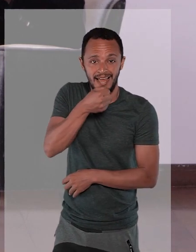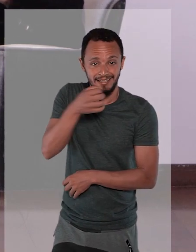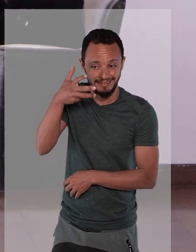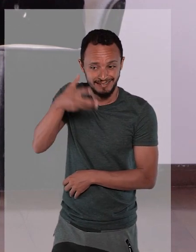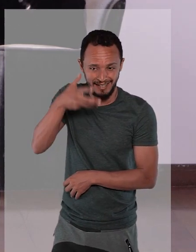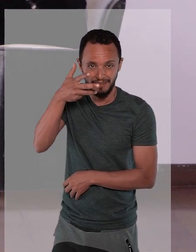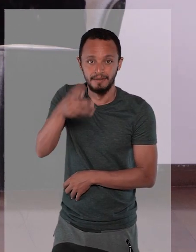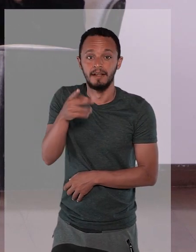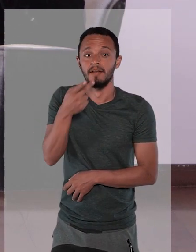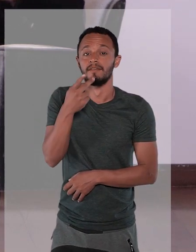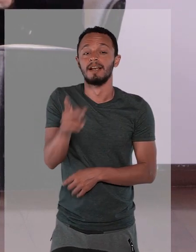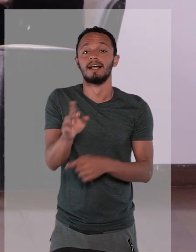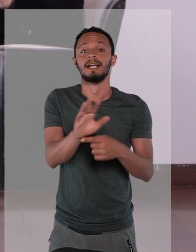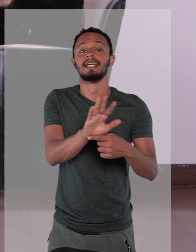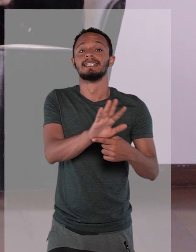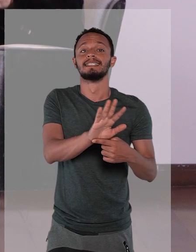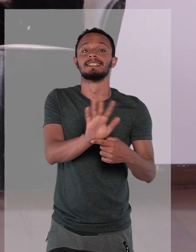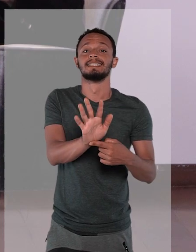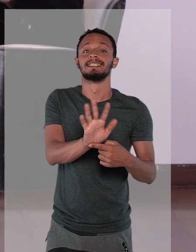sobre o cinema,